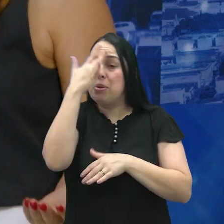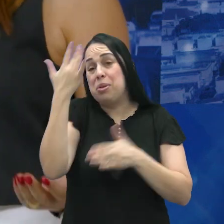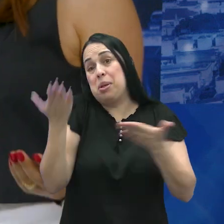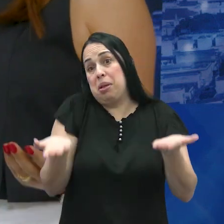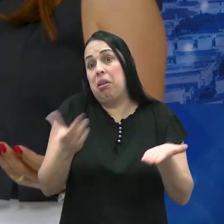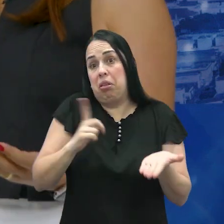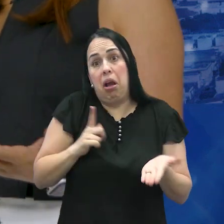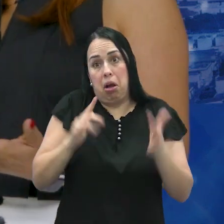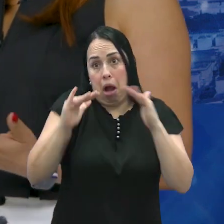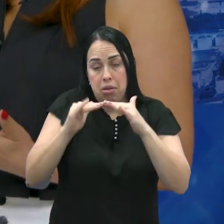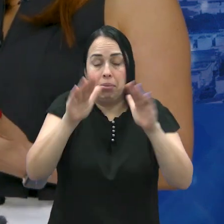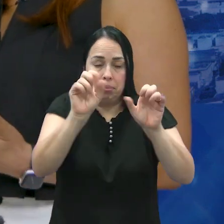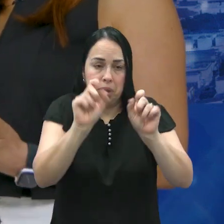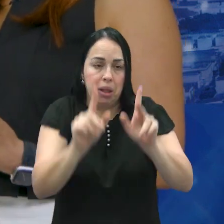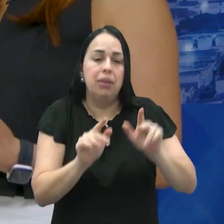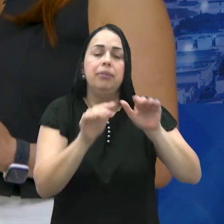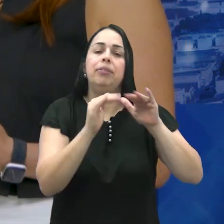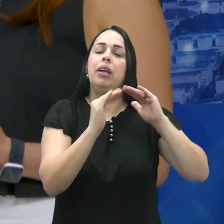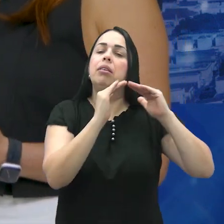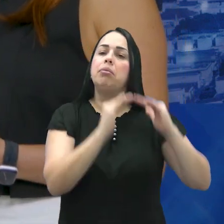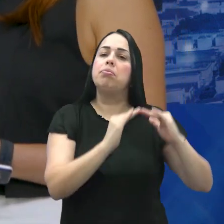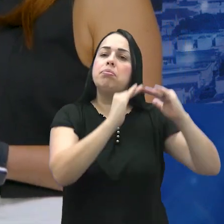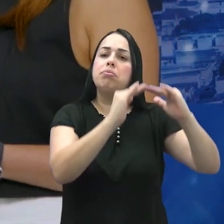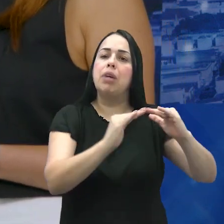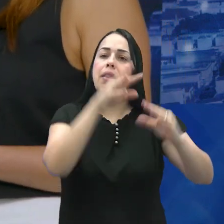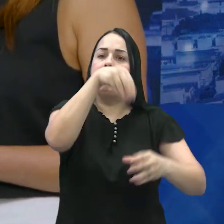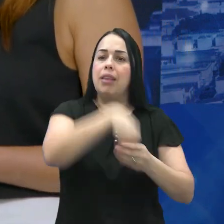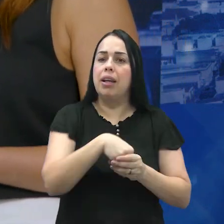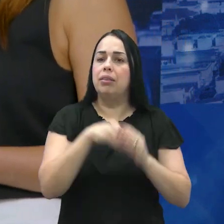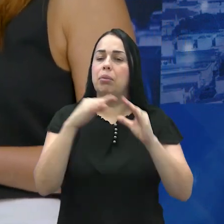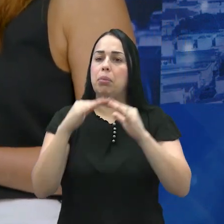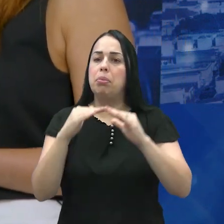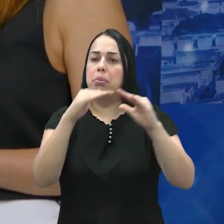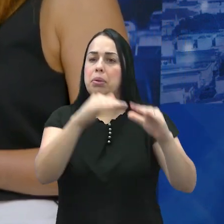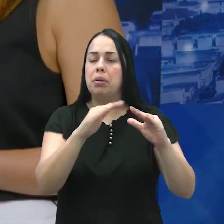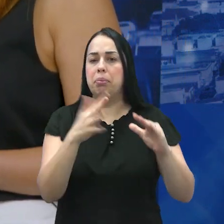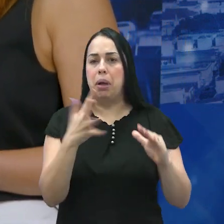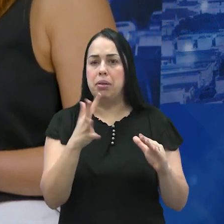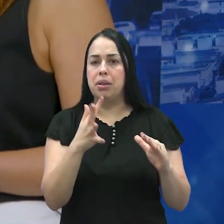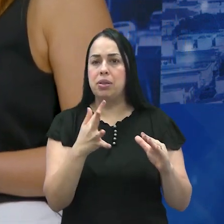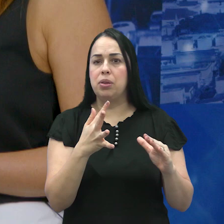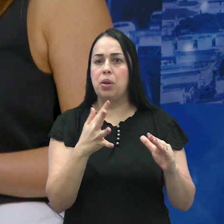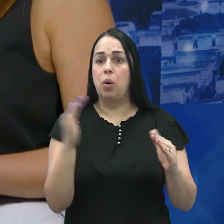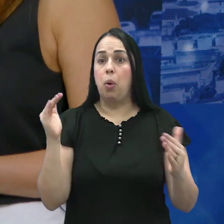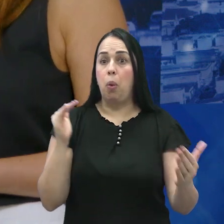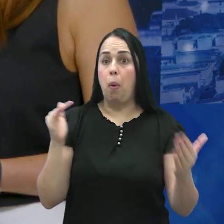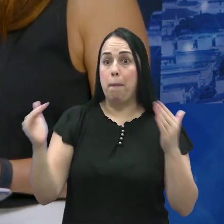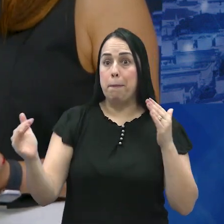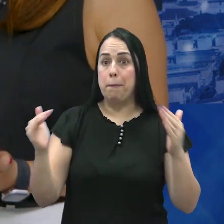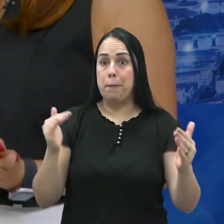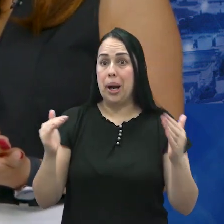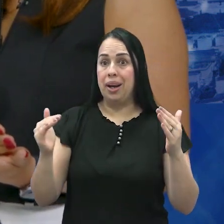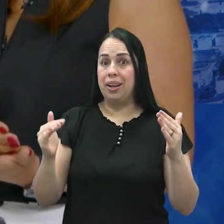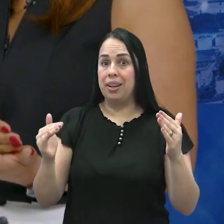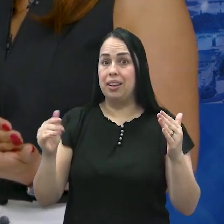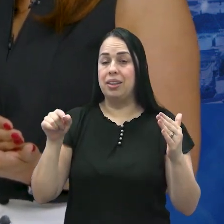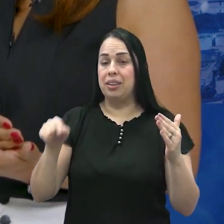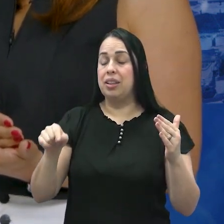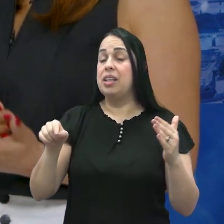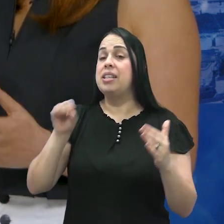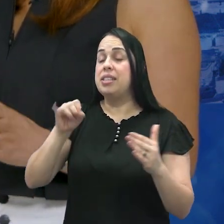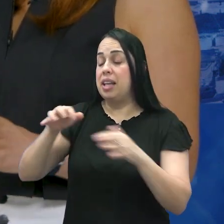né? Então, a gente tem a coleta seletiva hoje custando cerca de 4 vezes mais do que a coleta do resíduo